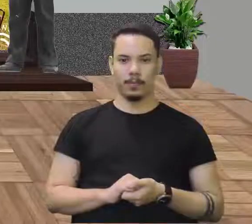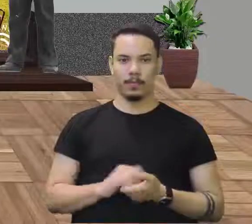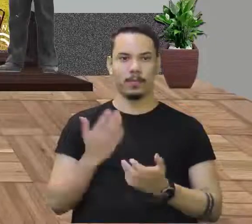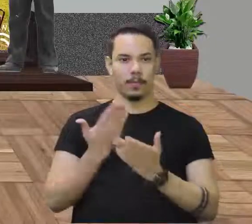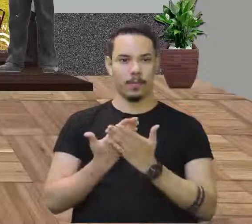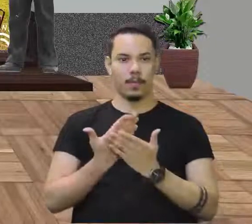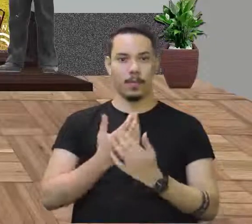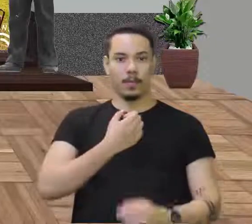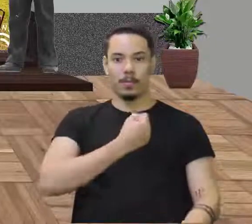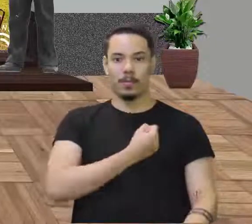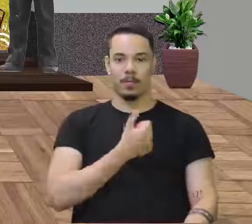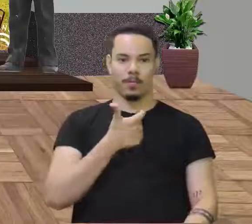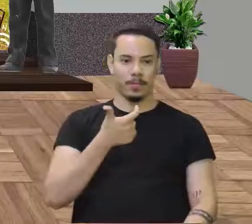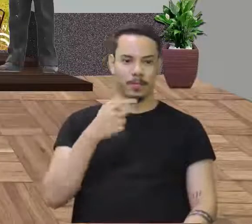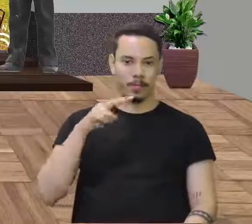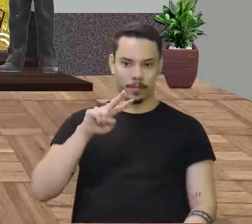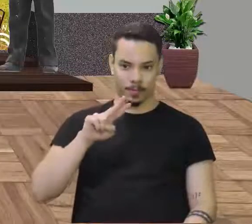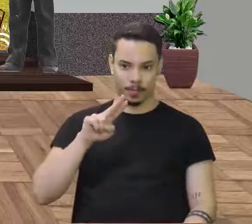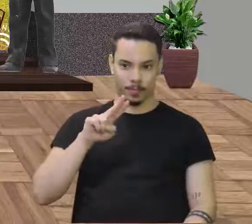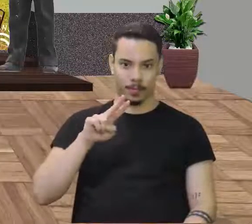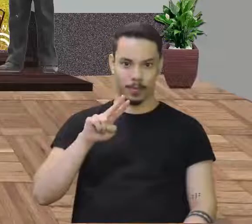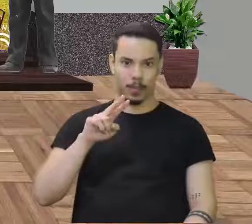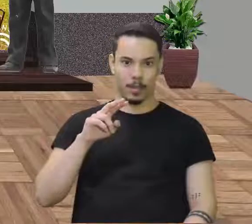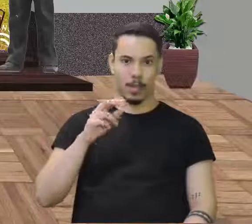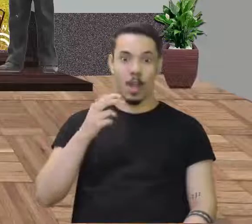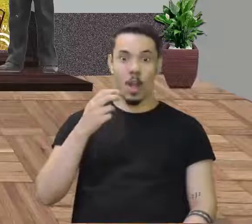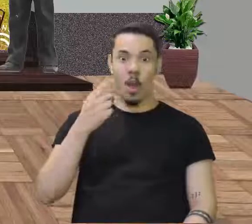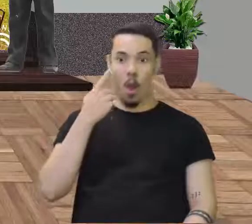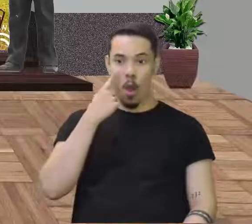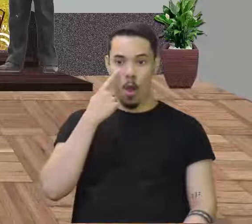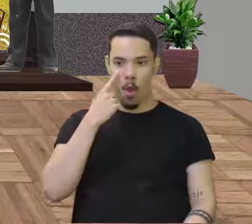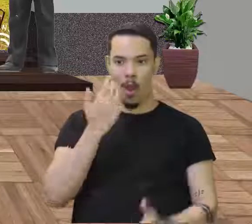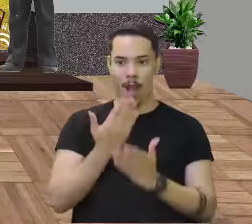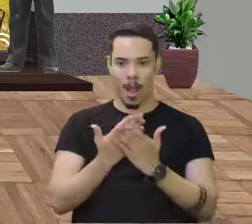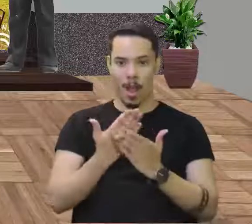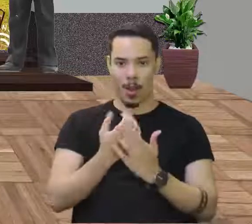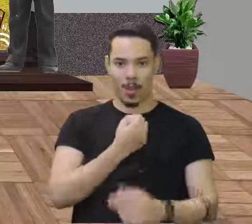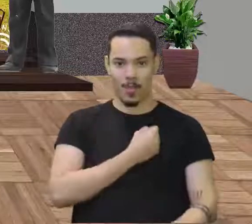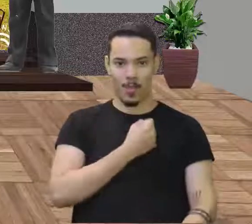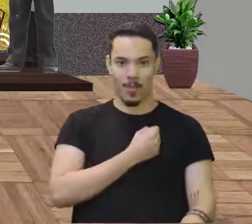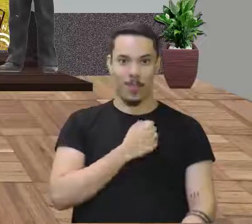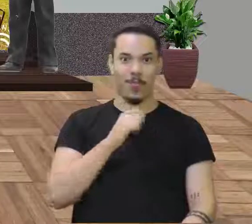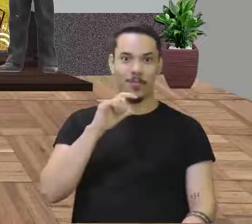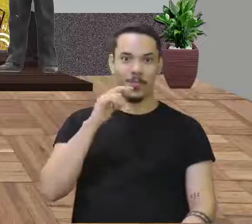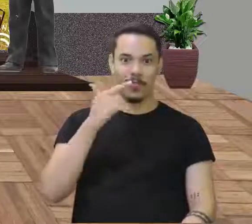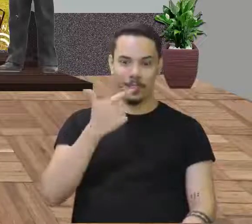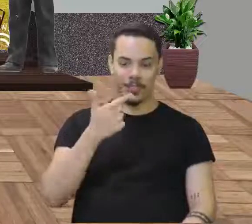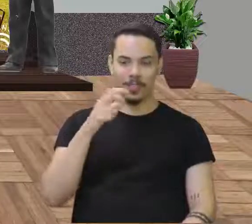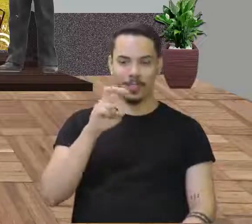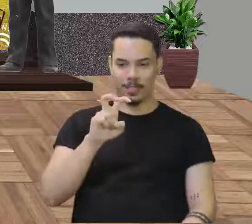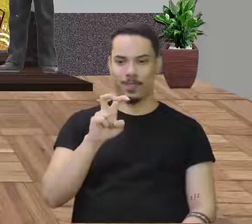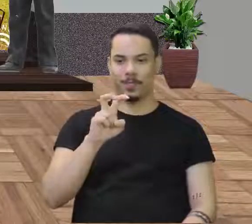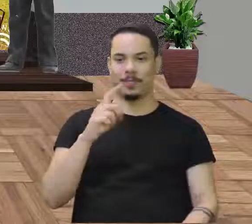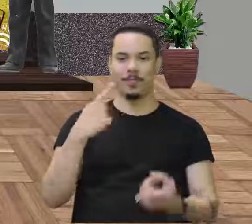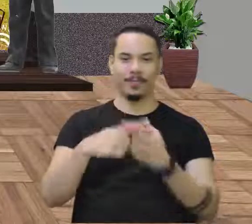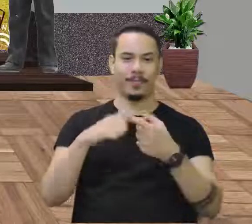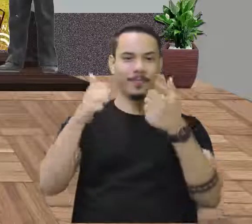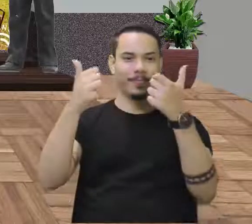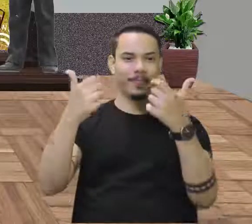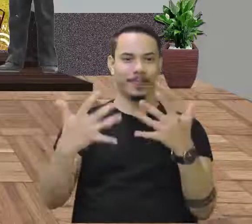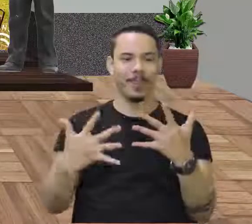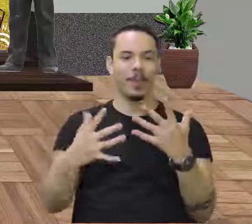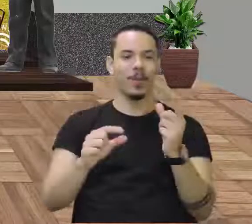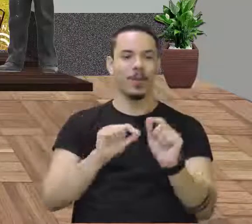Aula de número 25, alunos, chegamos. E a aula de número 25, nós vamos retornar para falar de uma pessoa que eu disse que nós